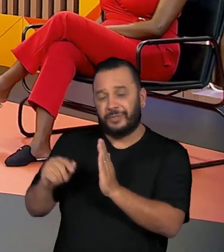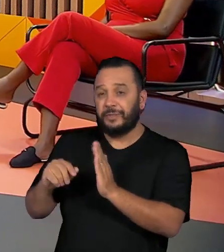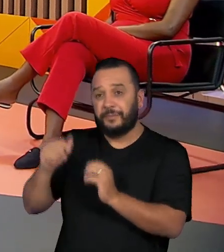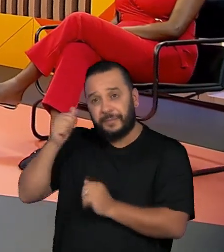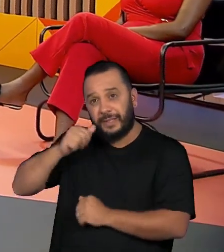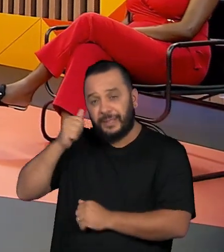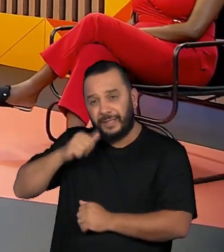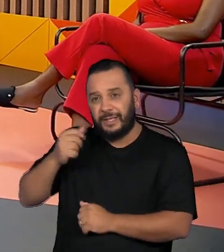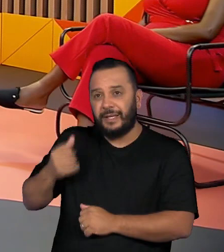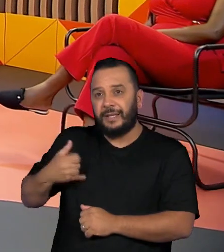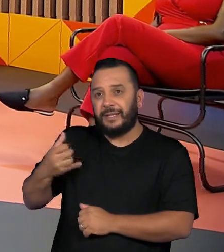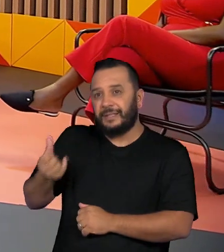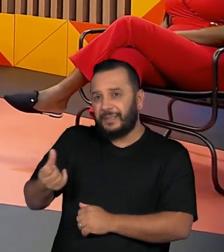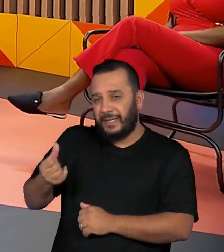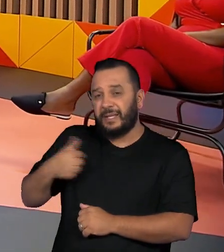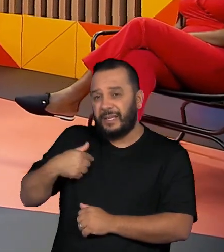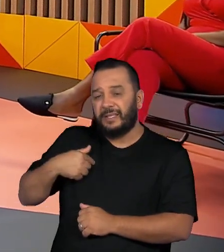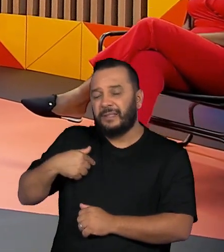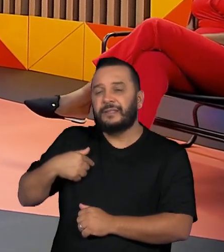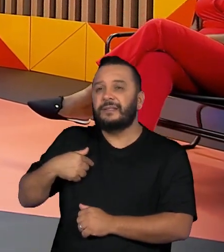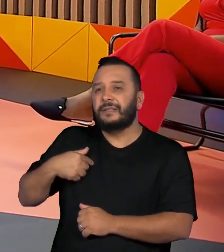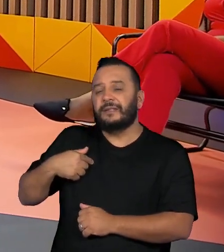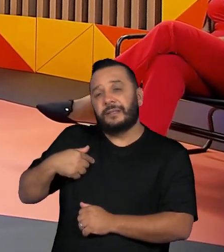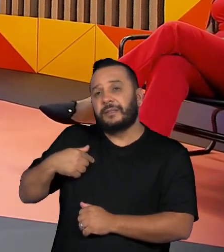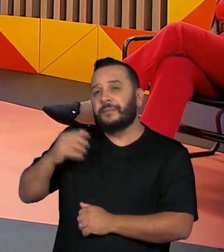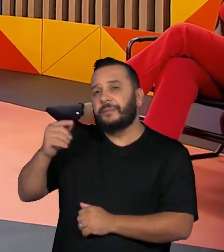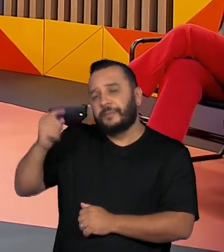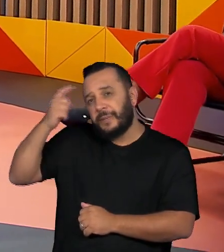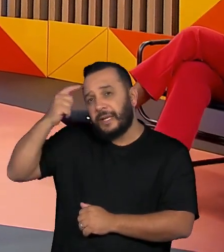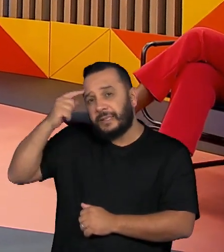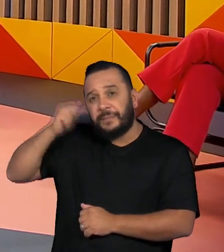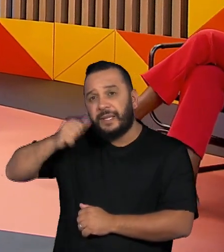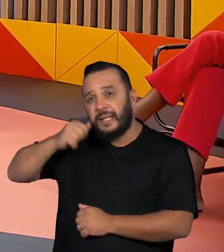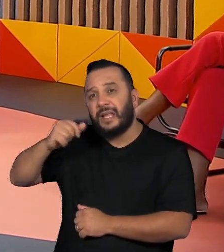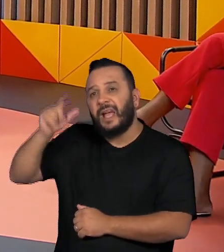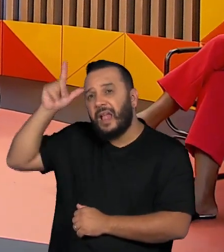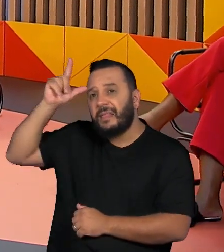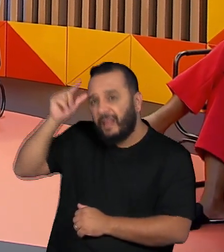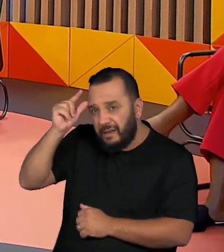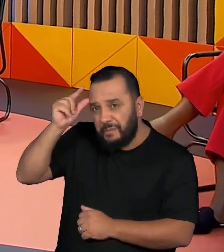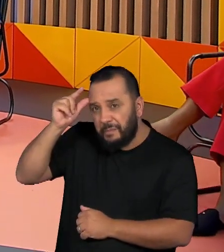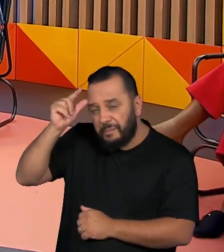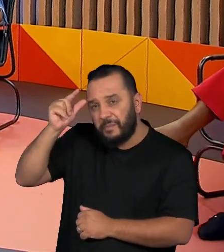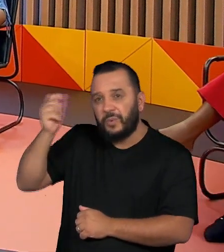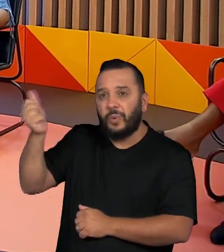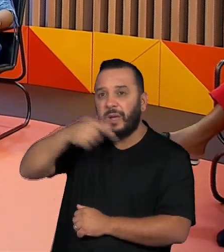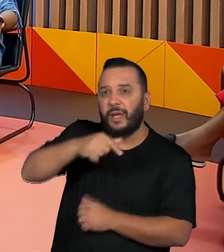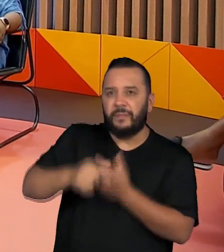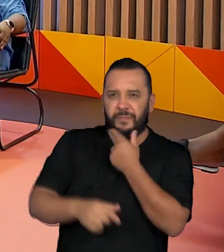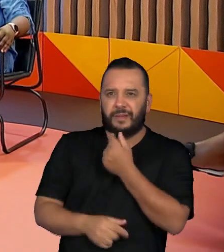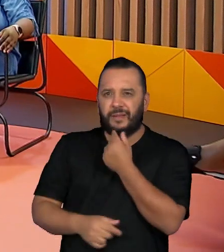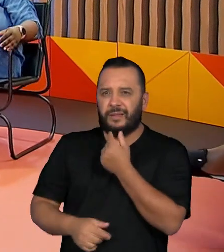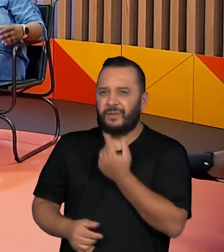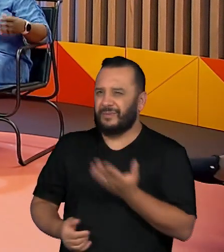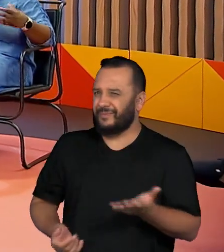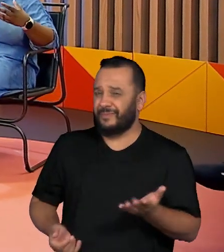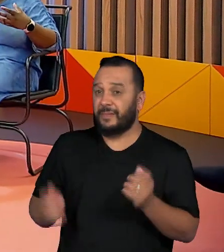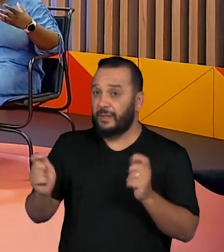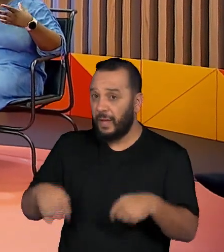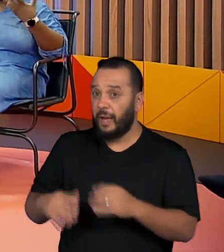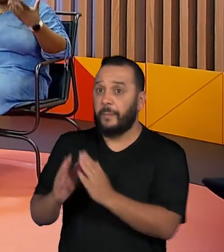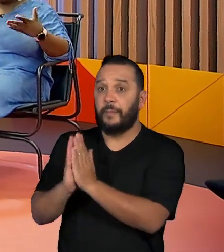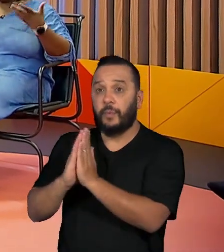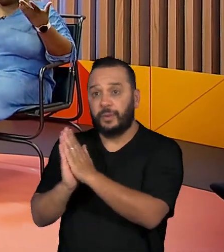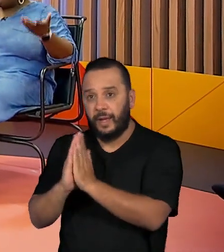já aprendem que são menos inteligentes, se a gente tem a possibilidade de oferecer bonecas,